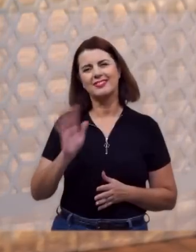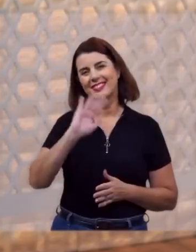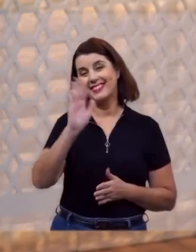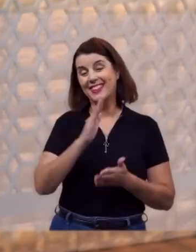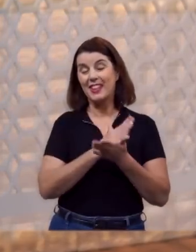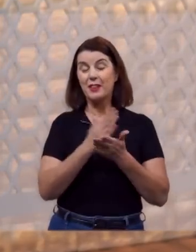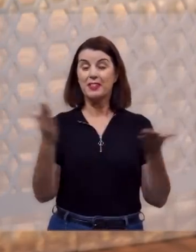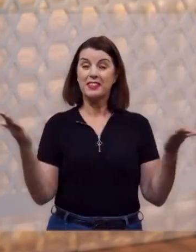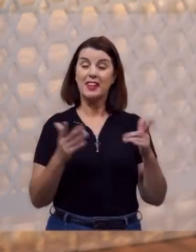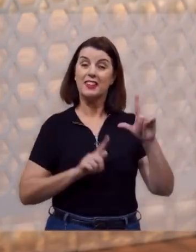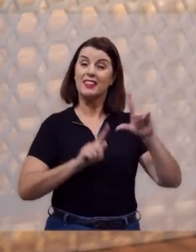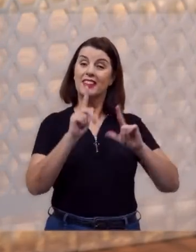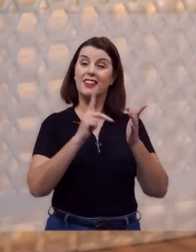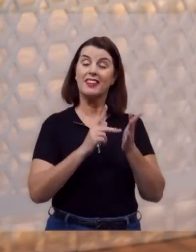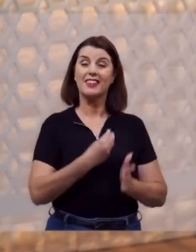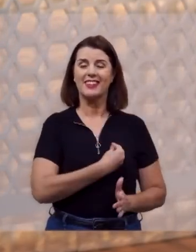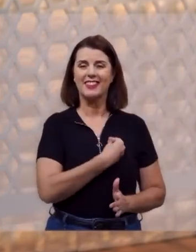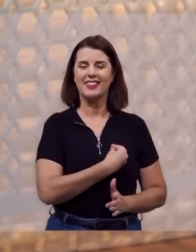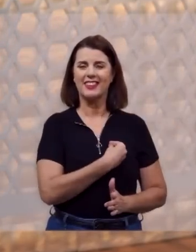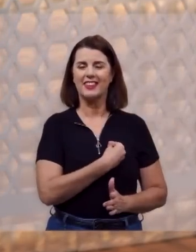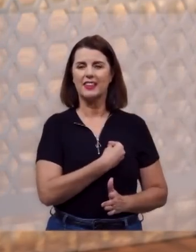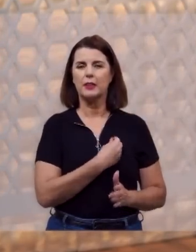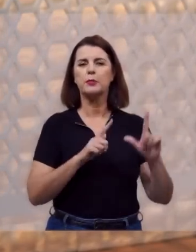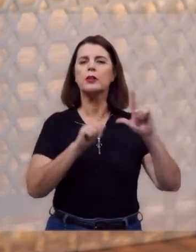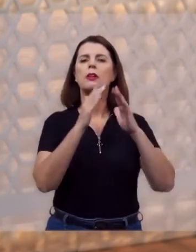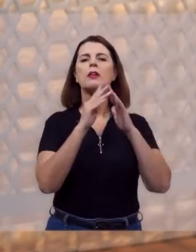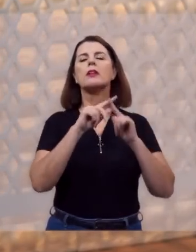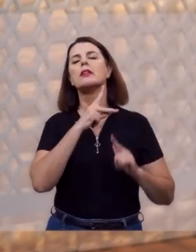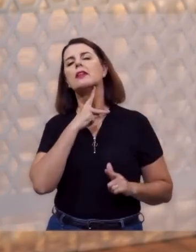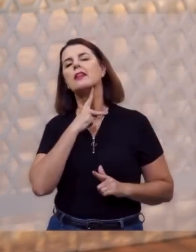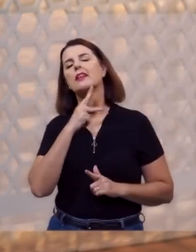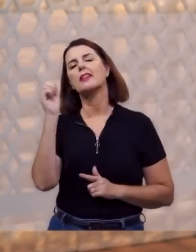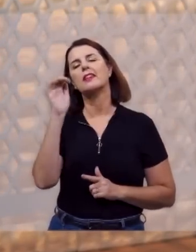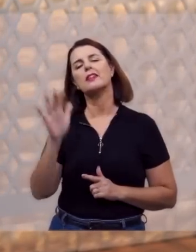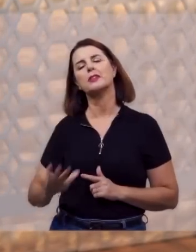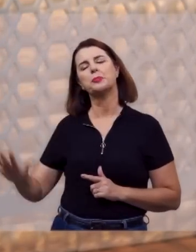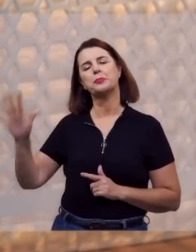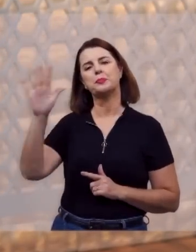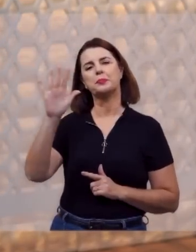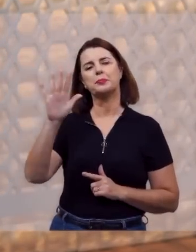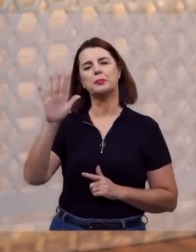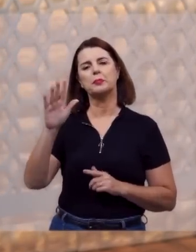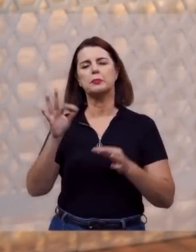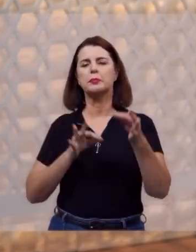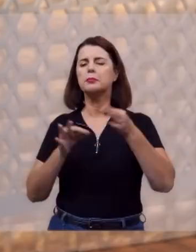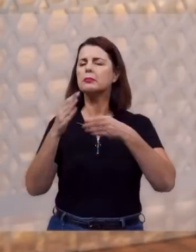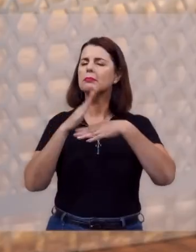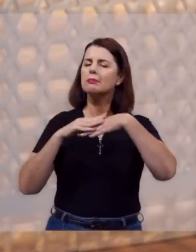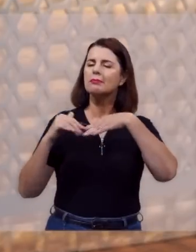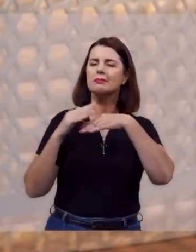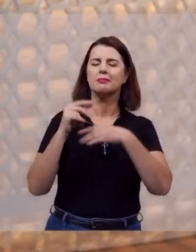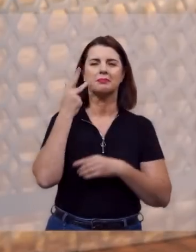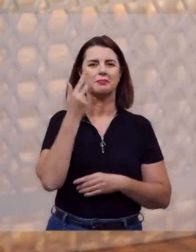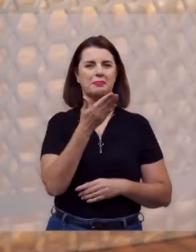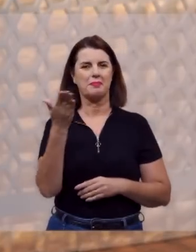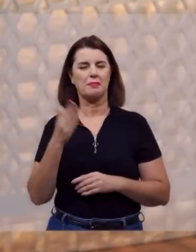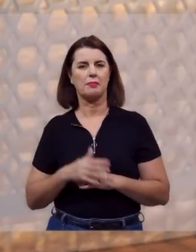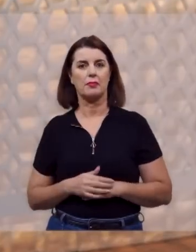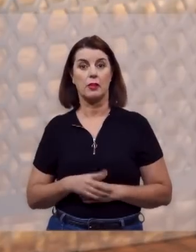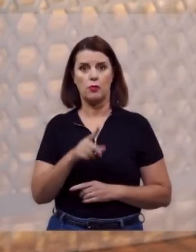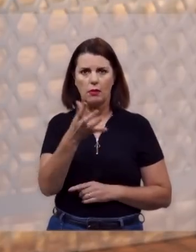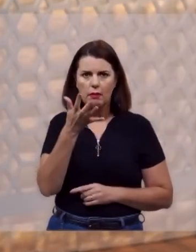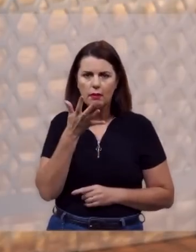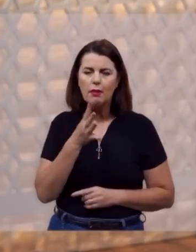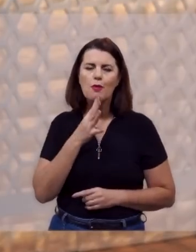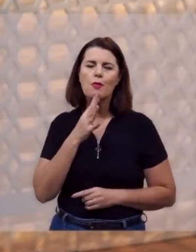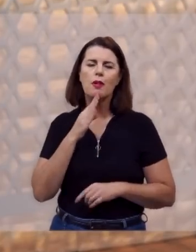Olá, começamos agora mais um Verdade e Vida, programa da Igreja Presbiteriana do Brasil, preparado com muito carinho para você. Se